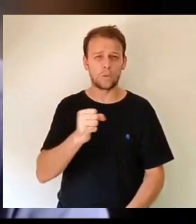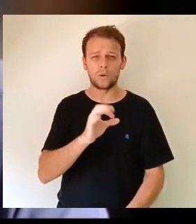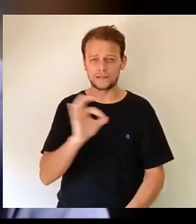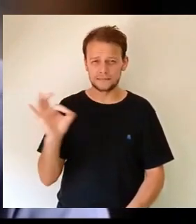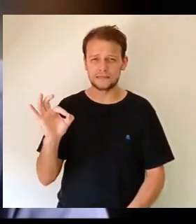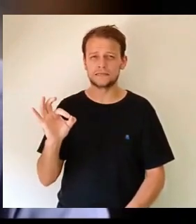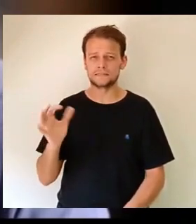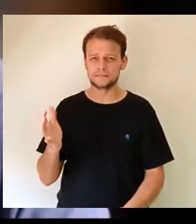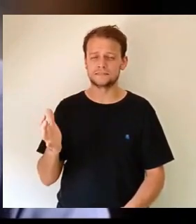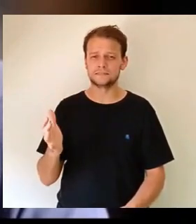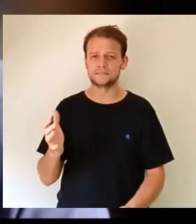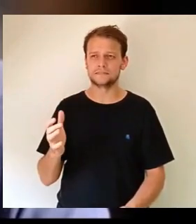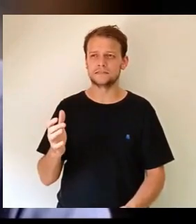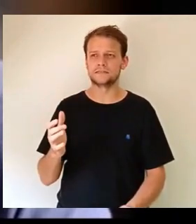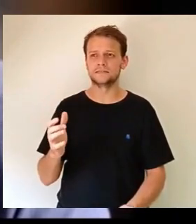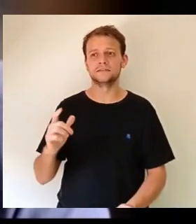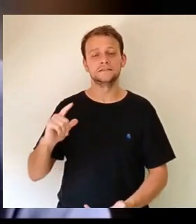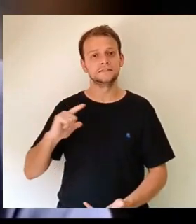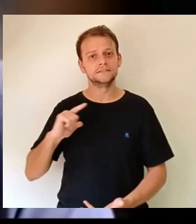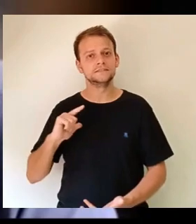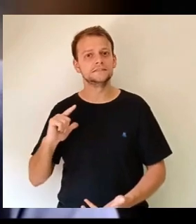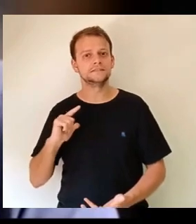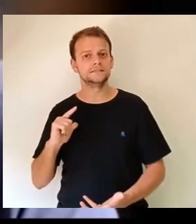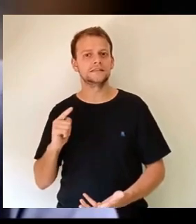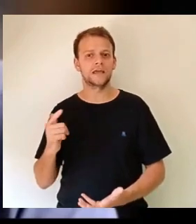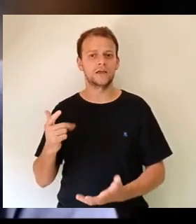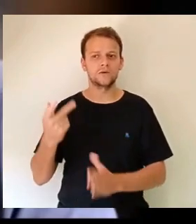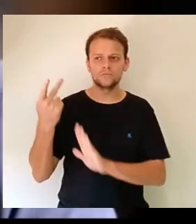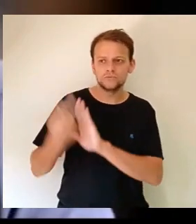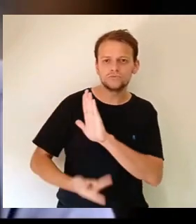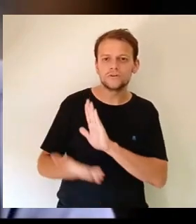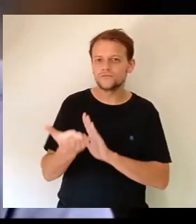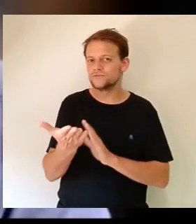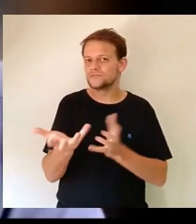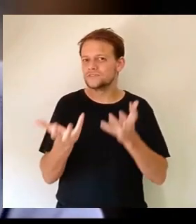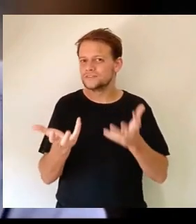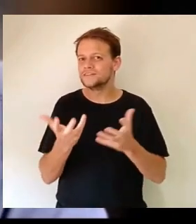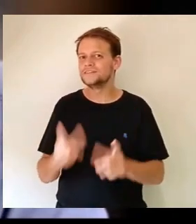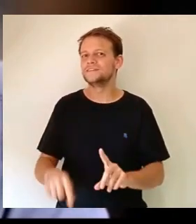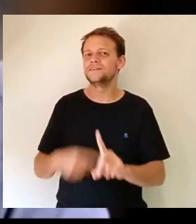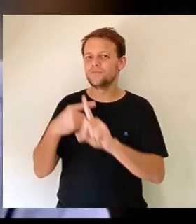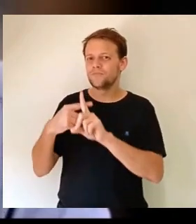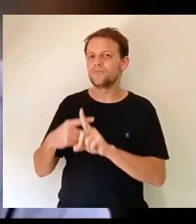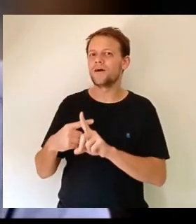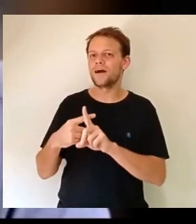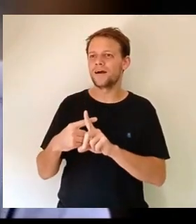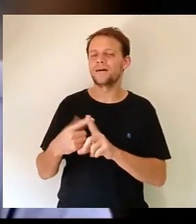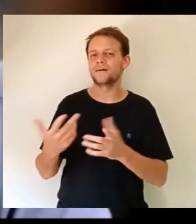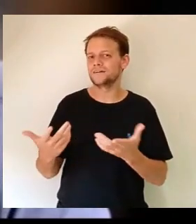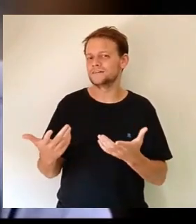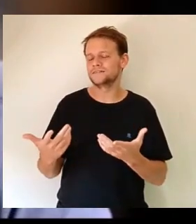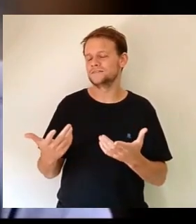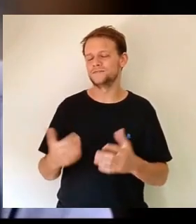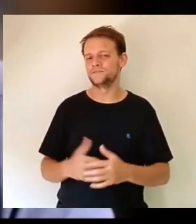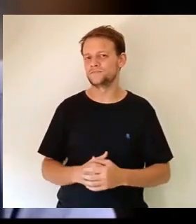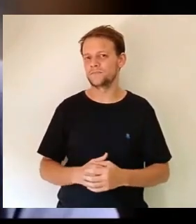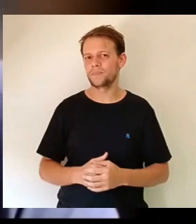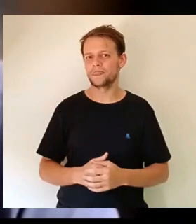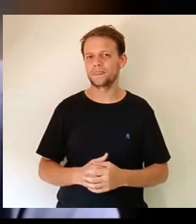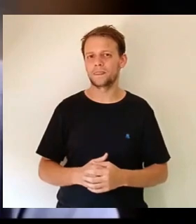Não é inegável, estava com 80 anos e pouco. Deve ter algum, acho que projetos que você queria mais